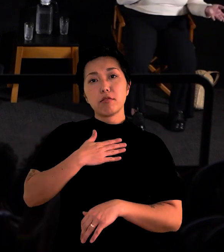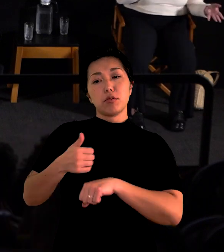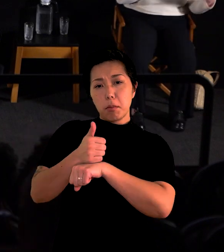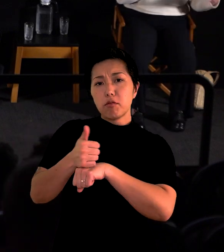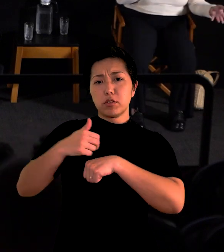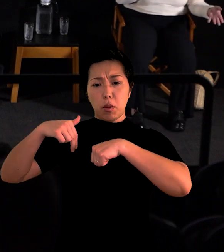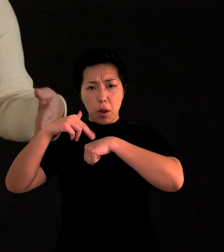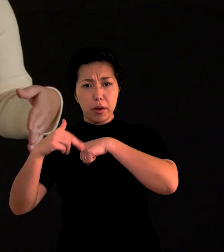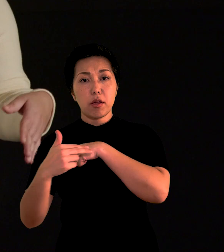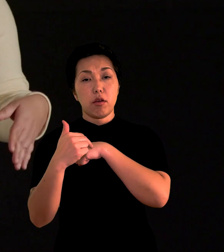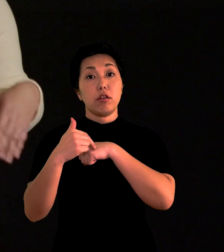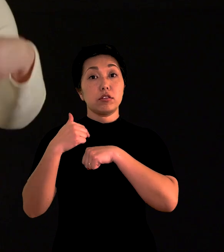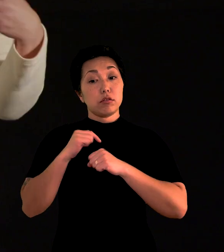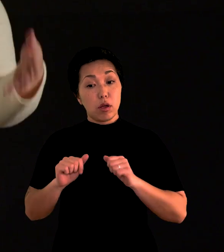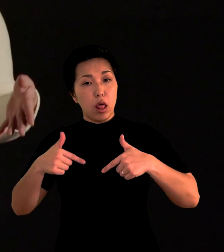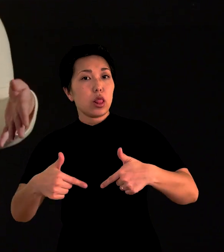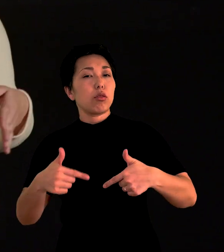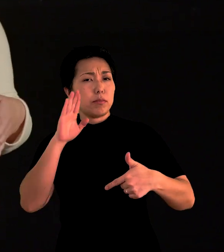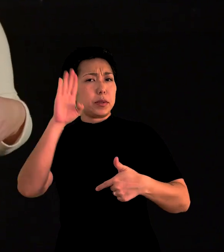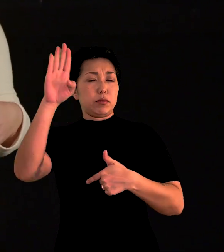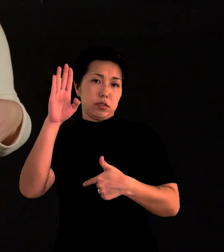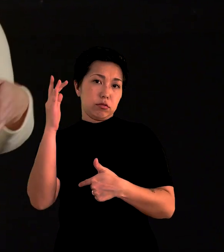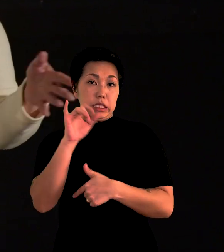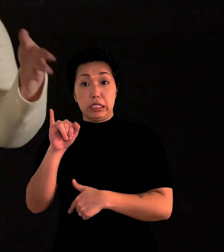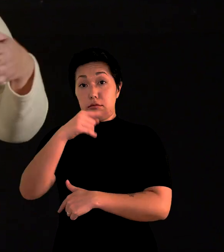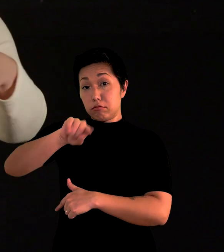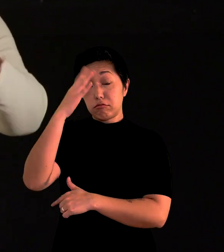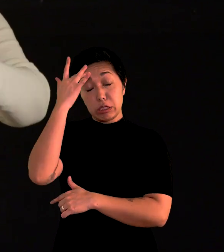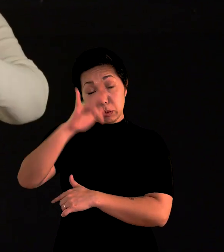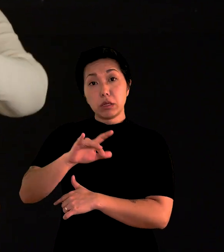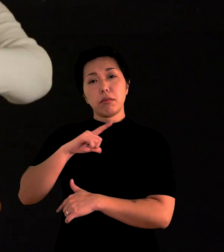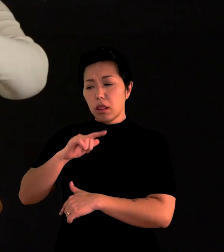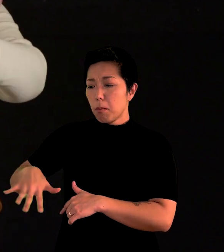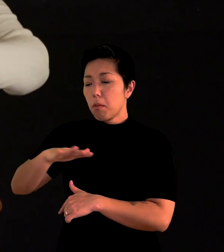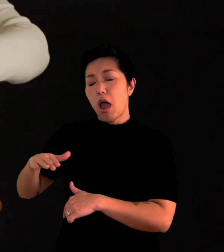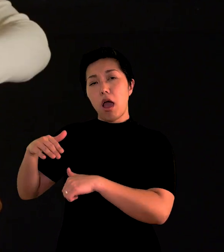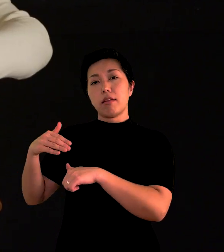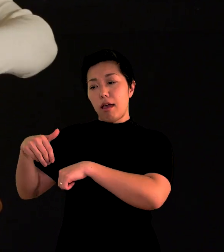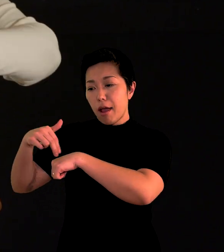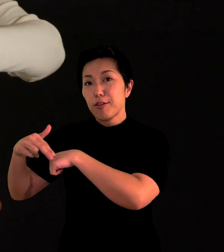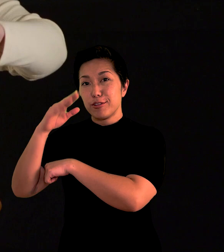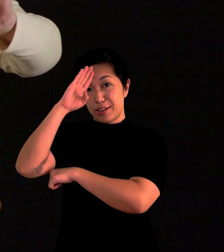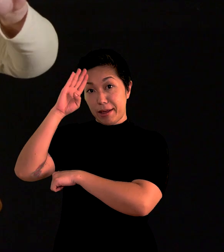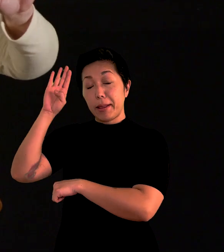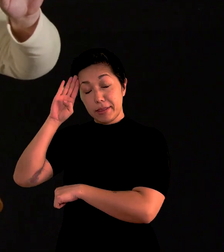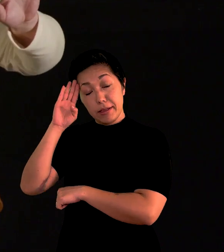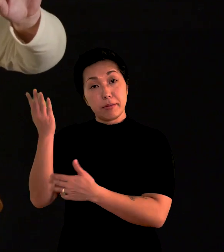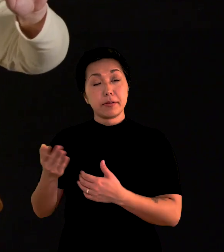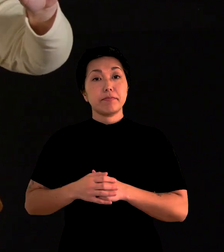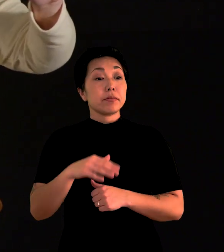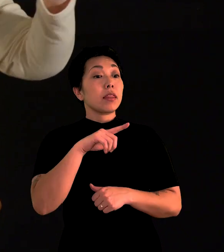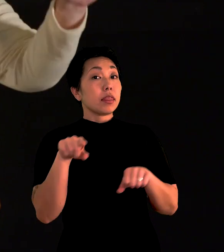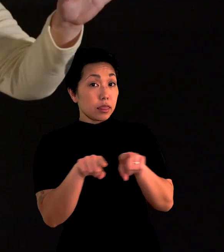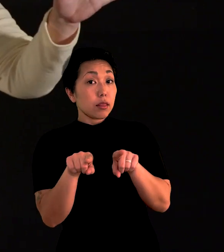eu sou, então, uma arqueóloga e atuo principalmente, para quem não sabe, né, dentro da arqueologia você tem uma área de trabalho